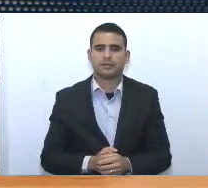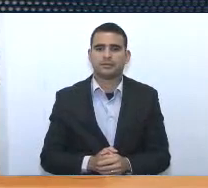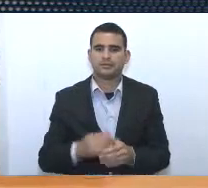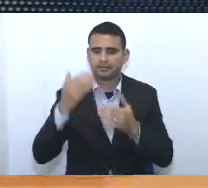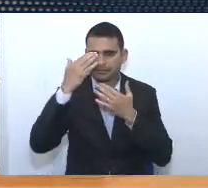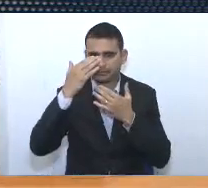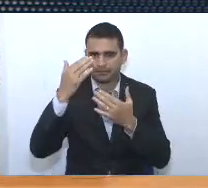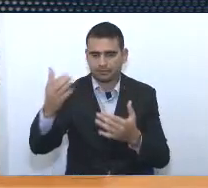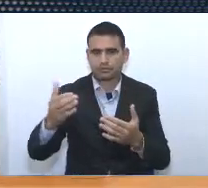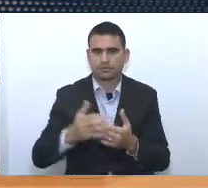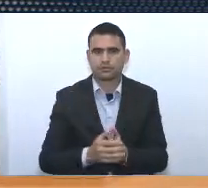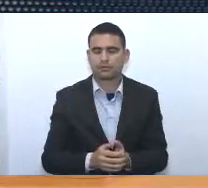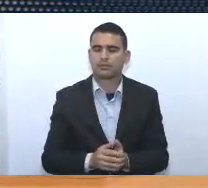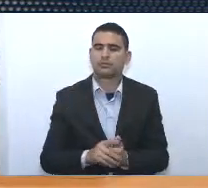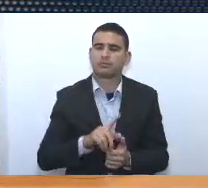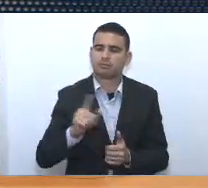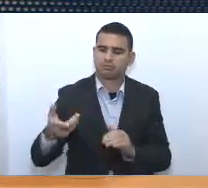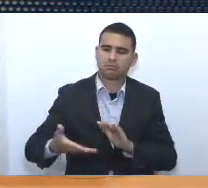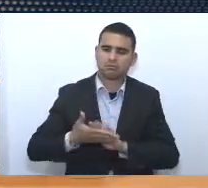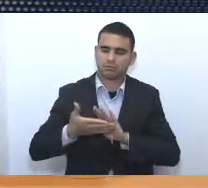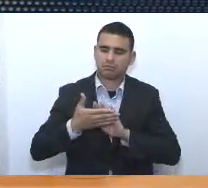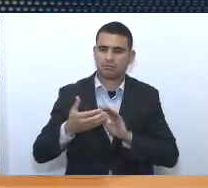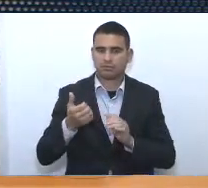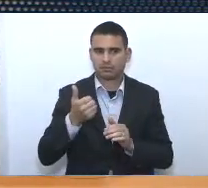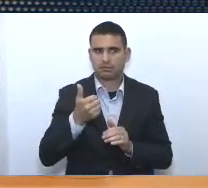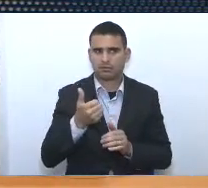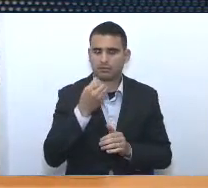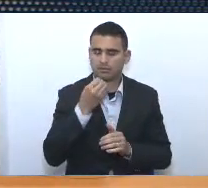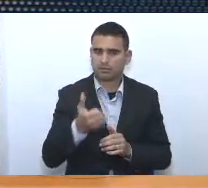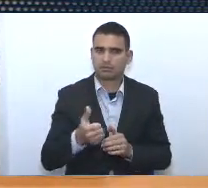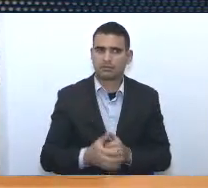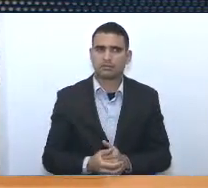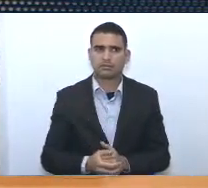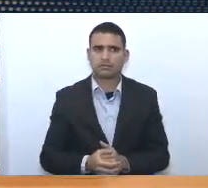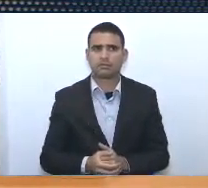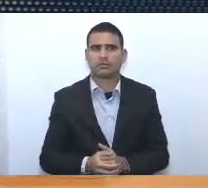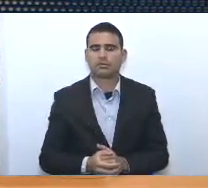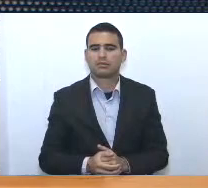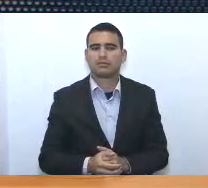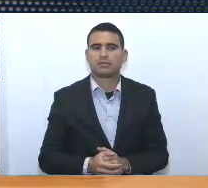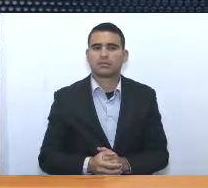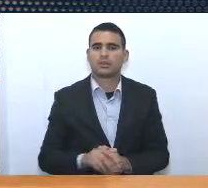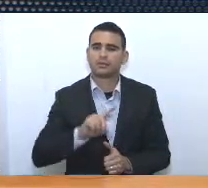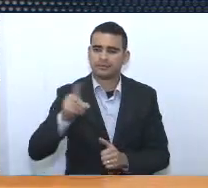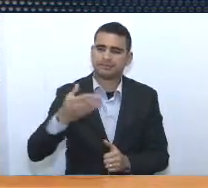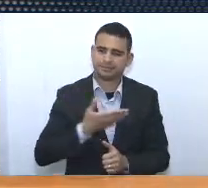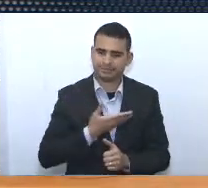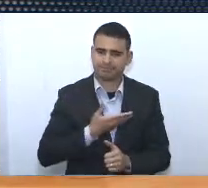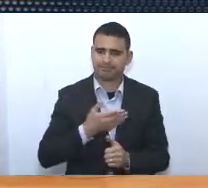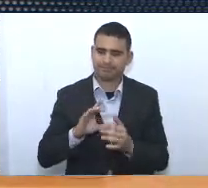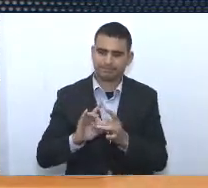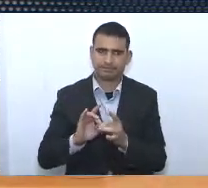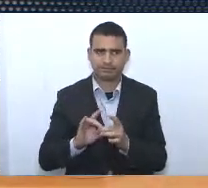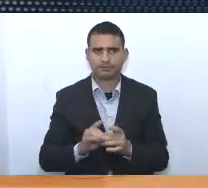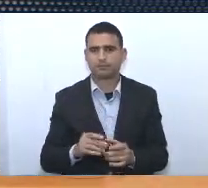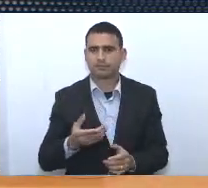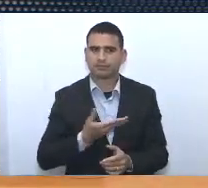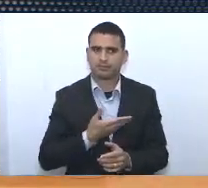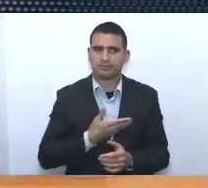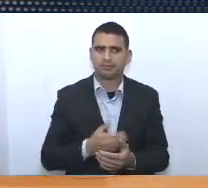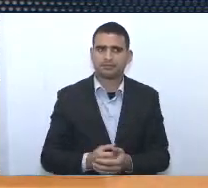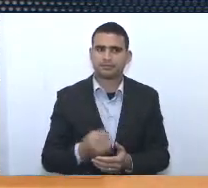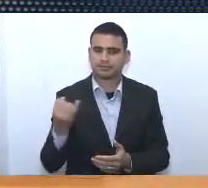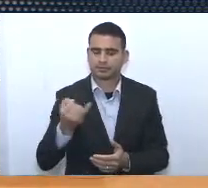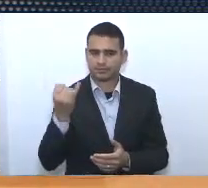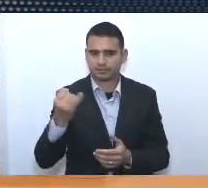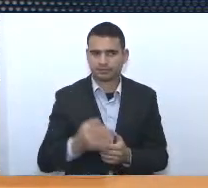agradeço as palavras elogiosas à minha pessoa. Talvez em função da nossa amizade, não mereço, mas agradeço. E